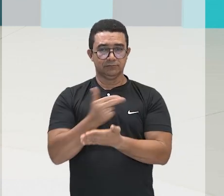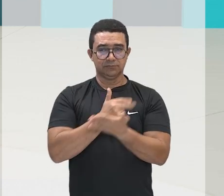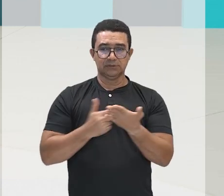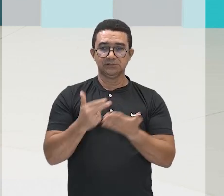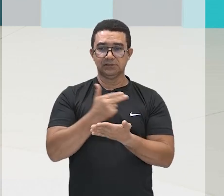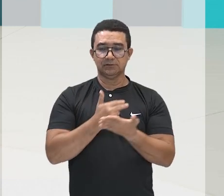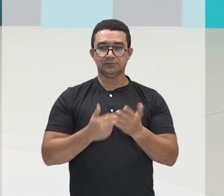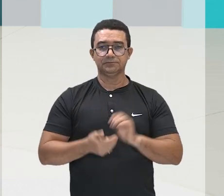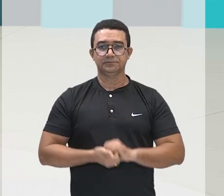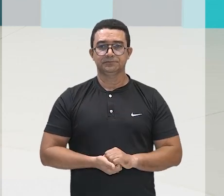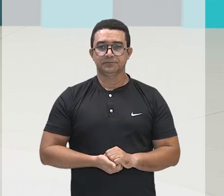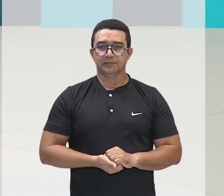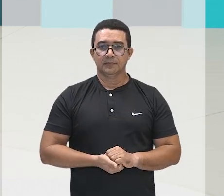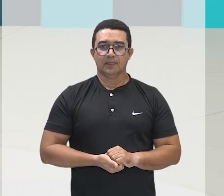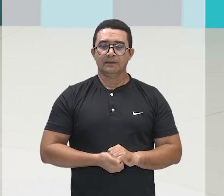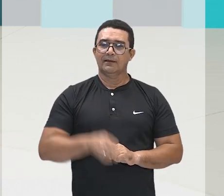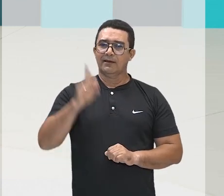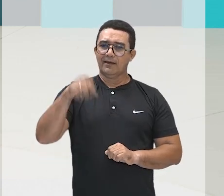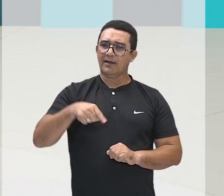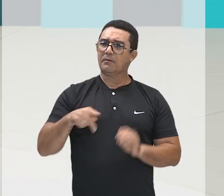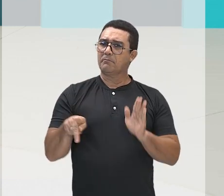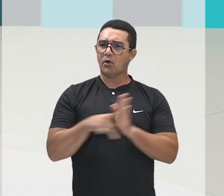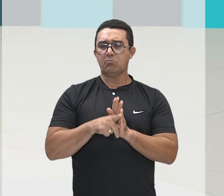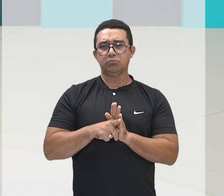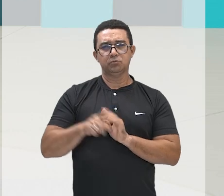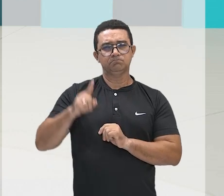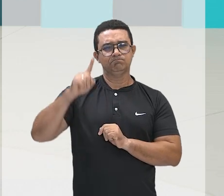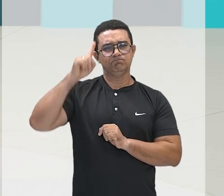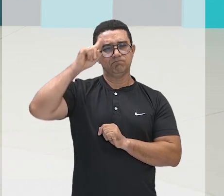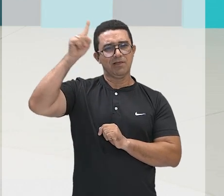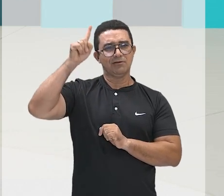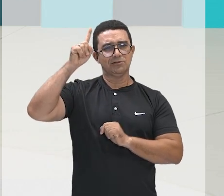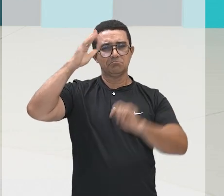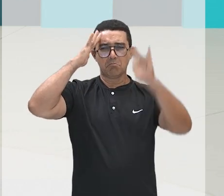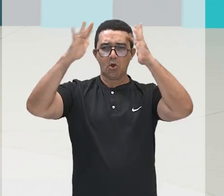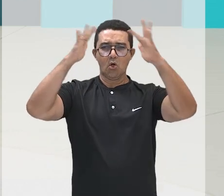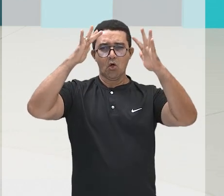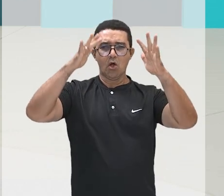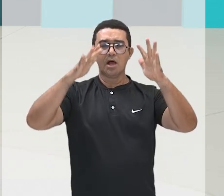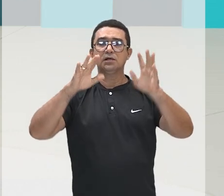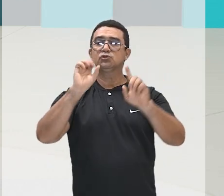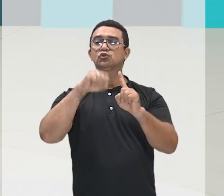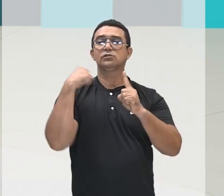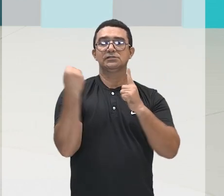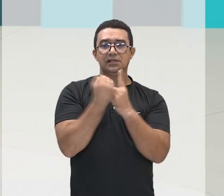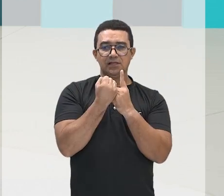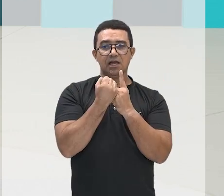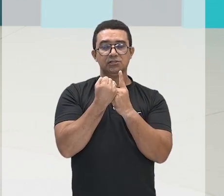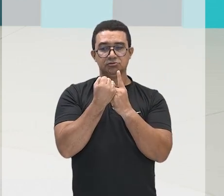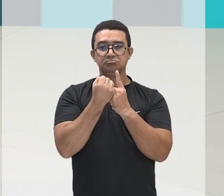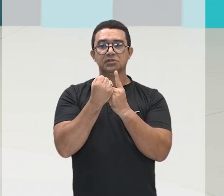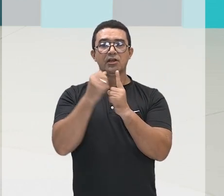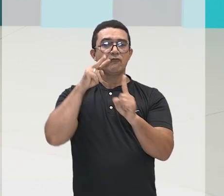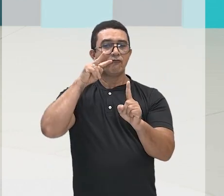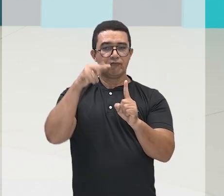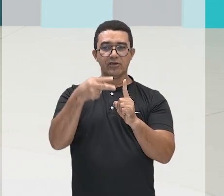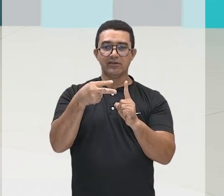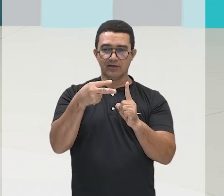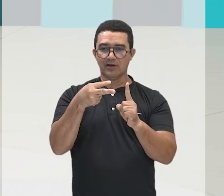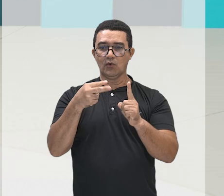era uma parte da ideologia, da forma como a sociedade enxergava essa questão do